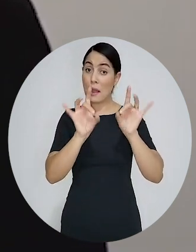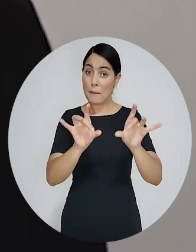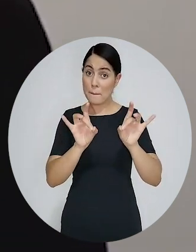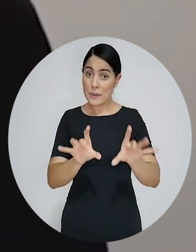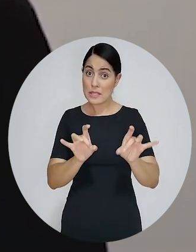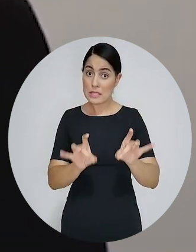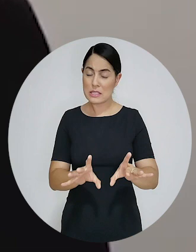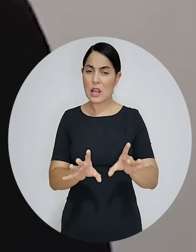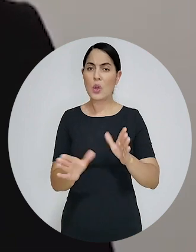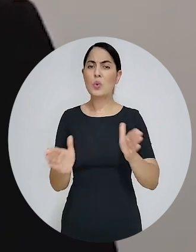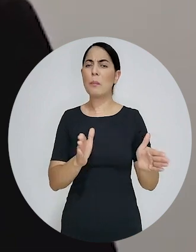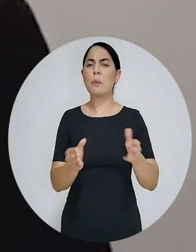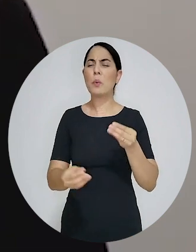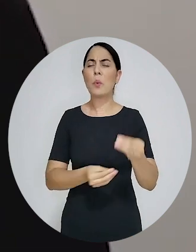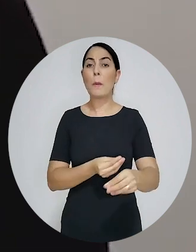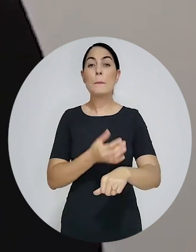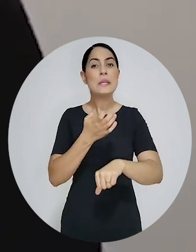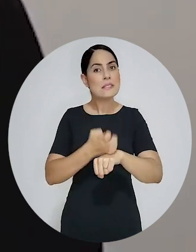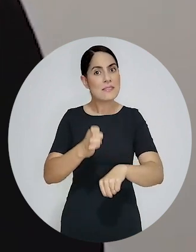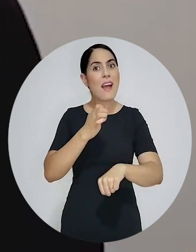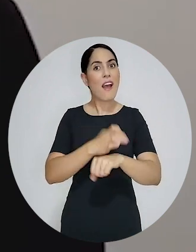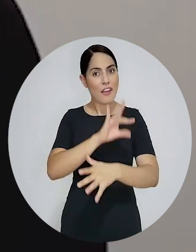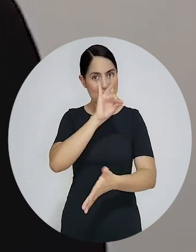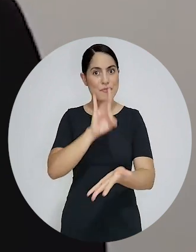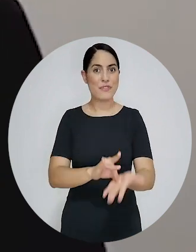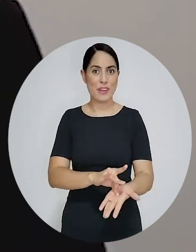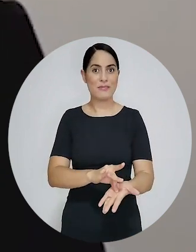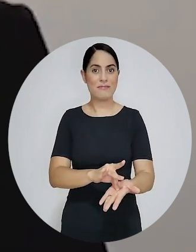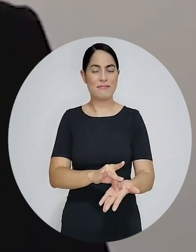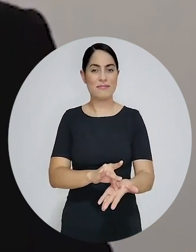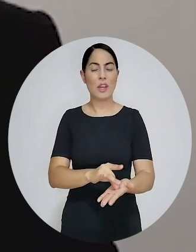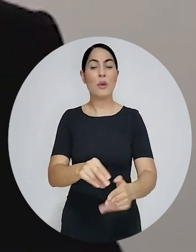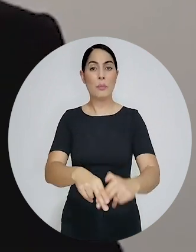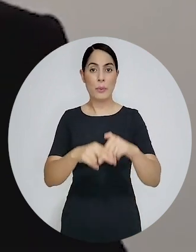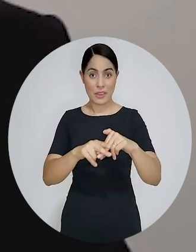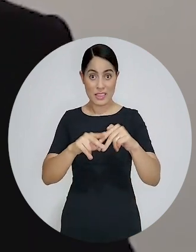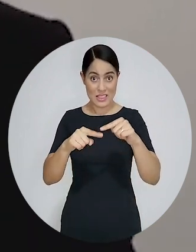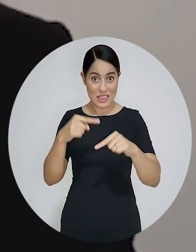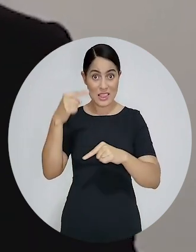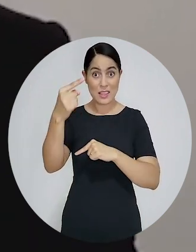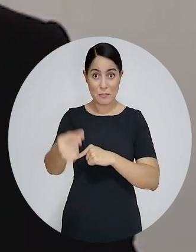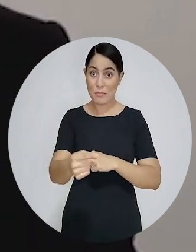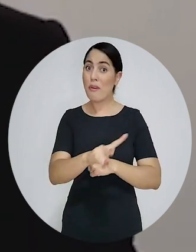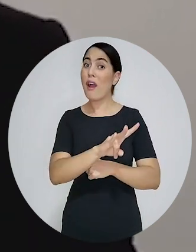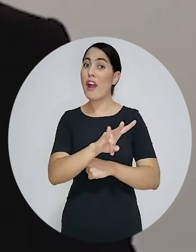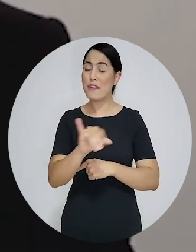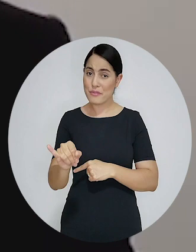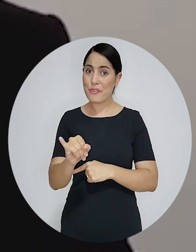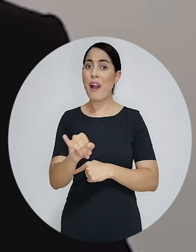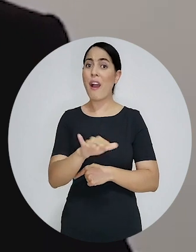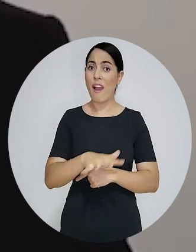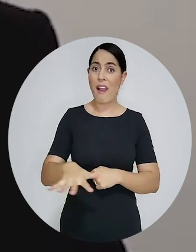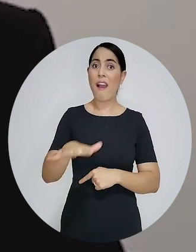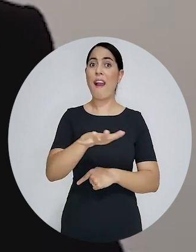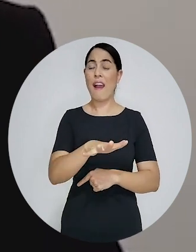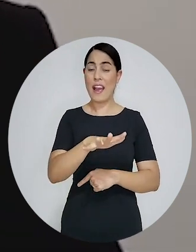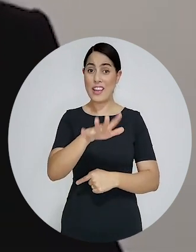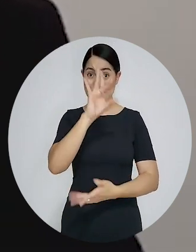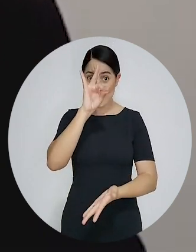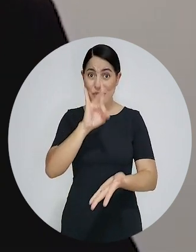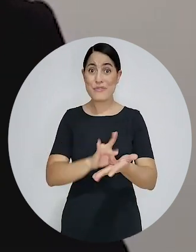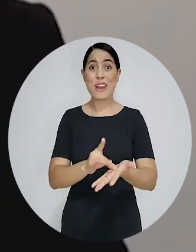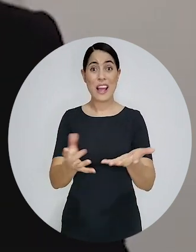já passem a adquirir experiência no período de estágio, porque isso será demandado quando